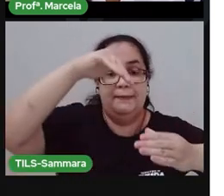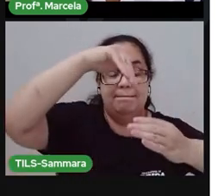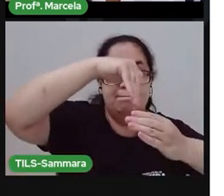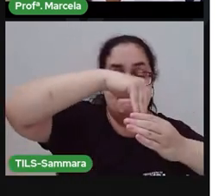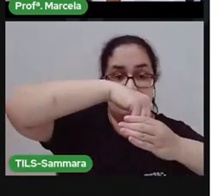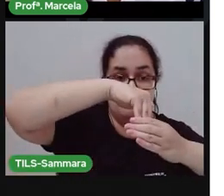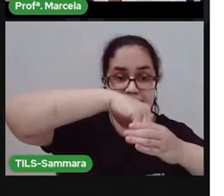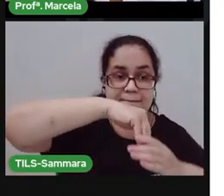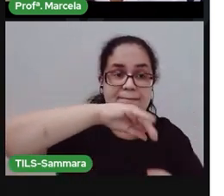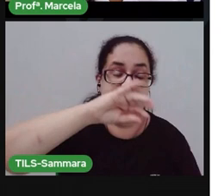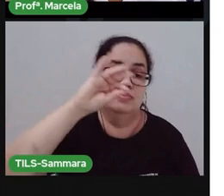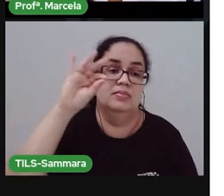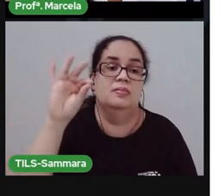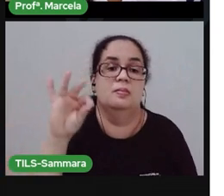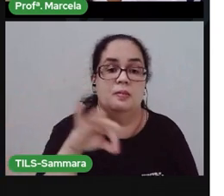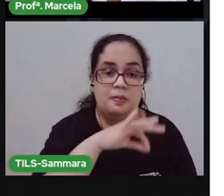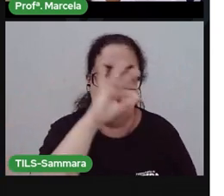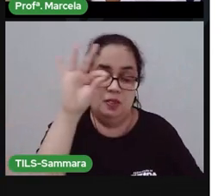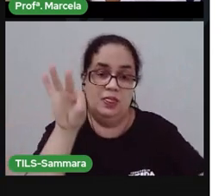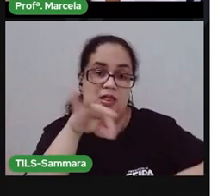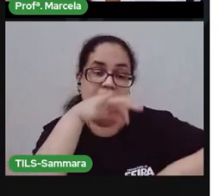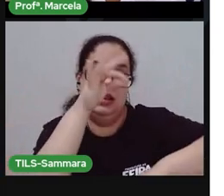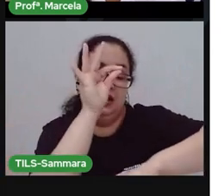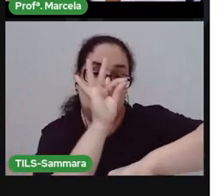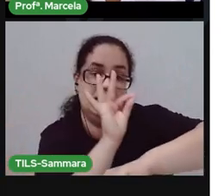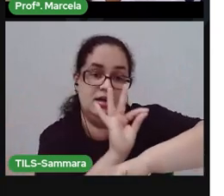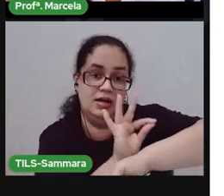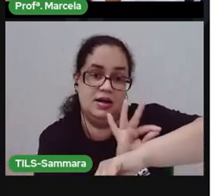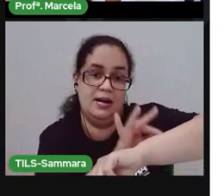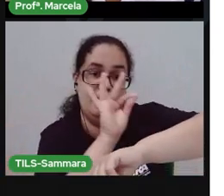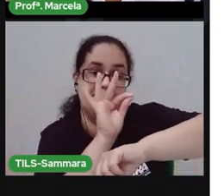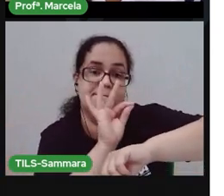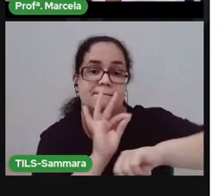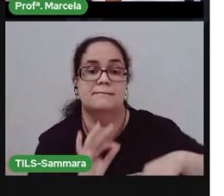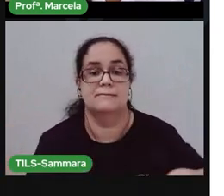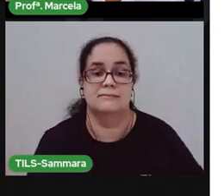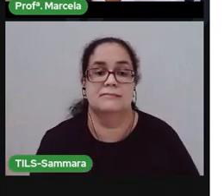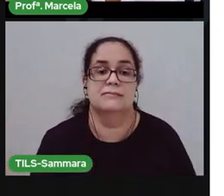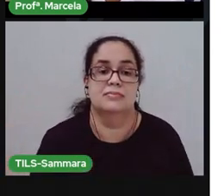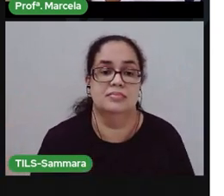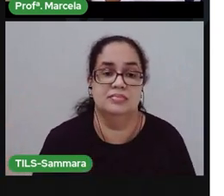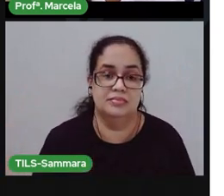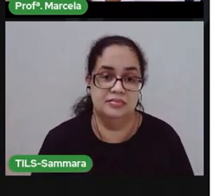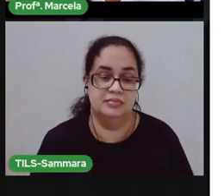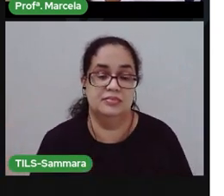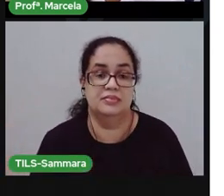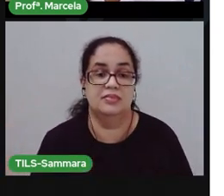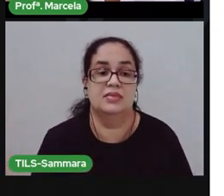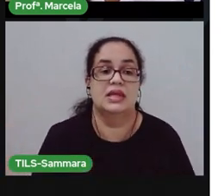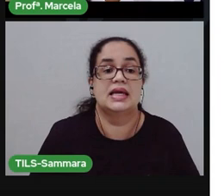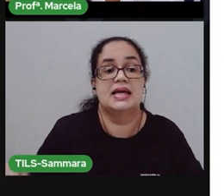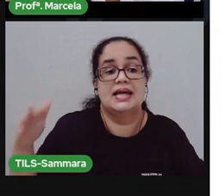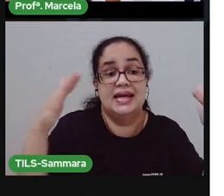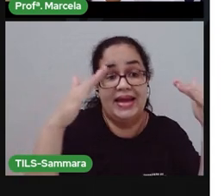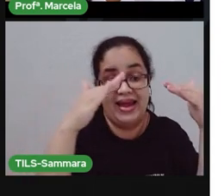Quem mora nela é a